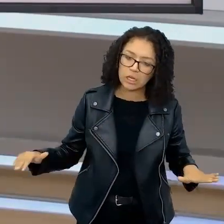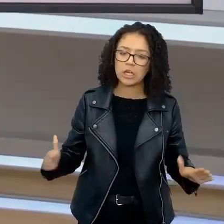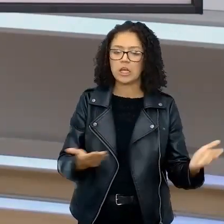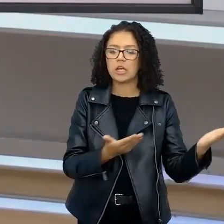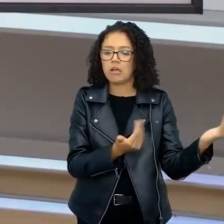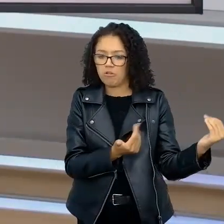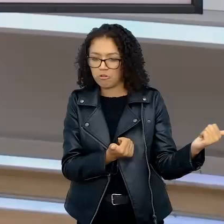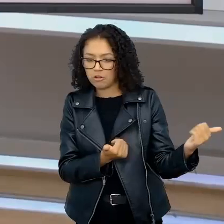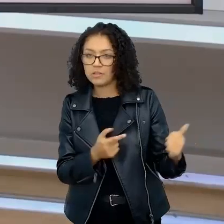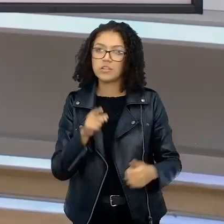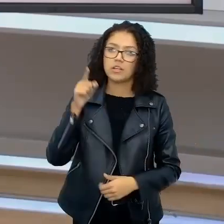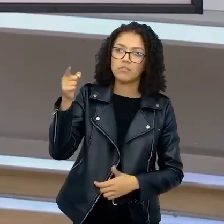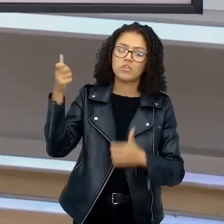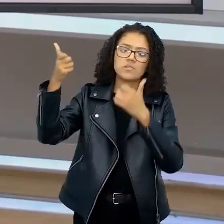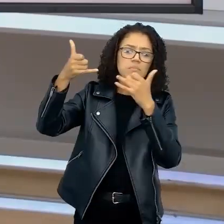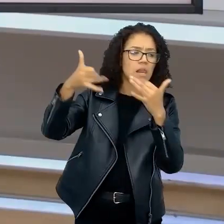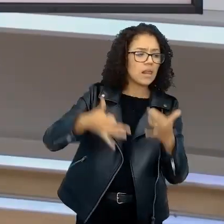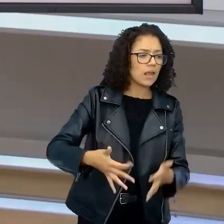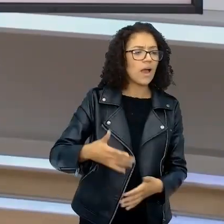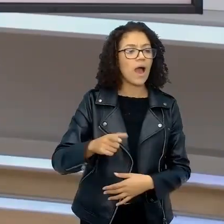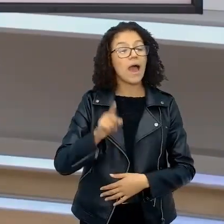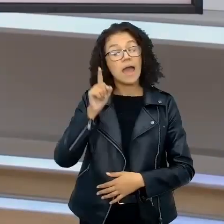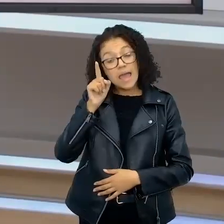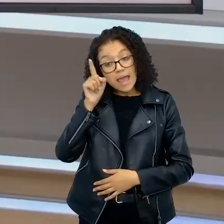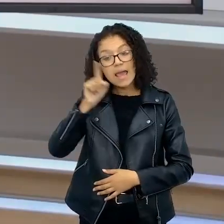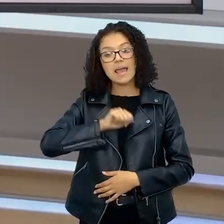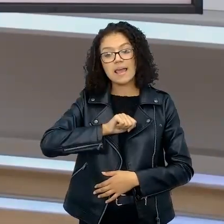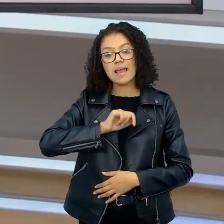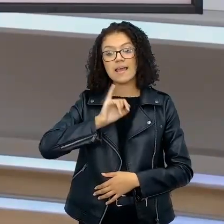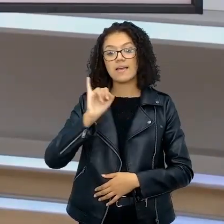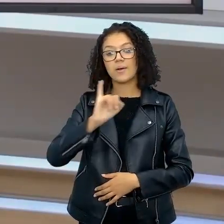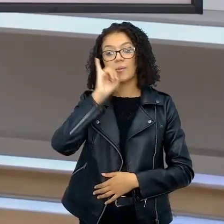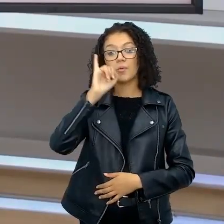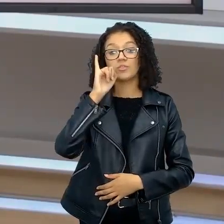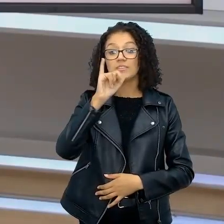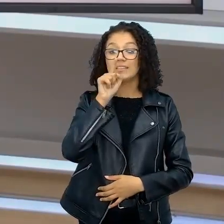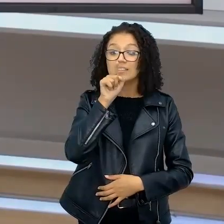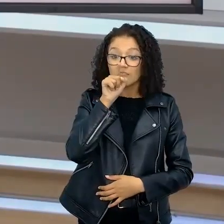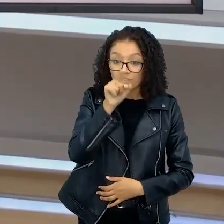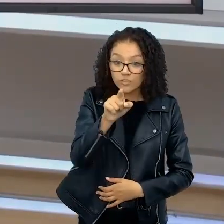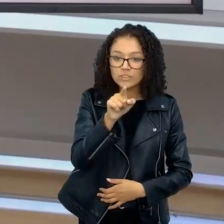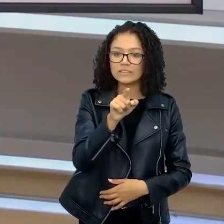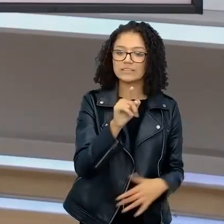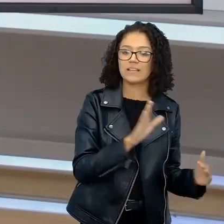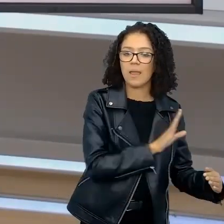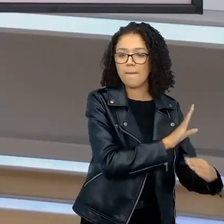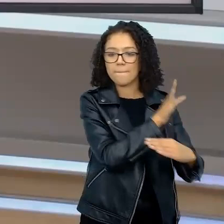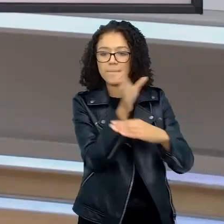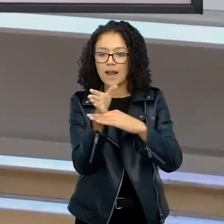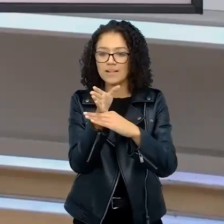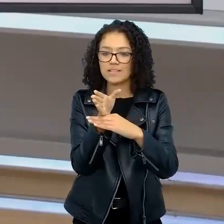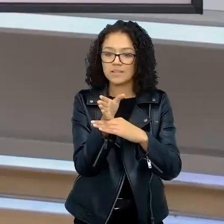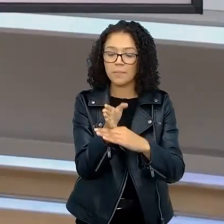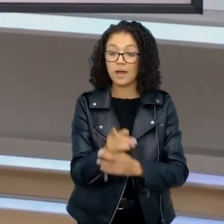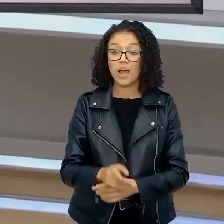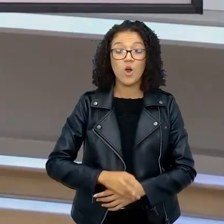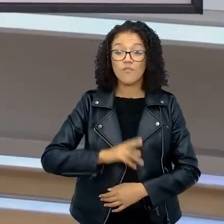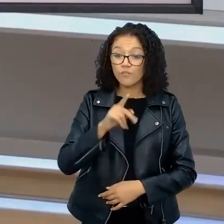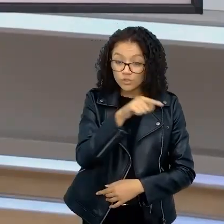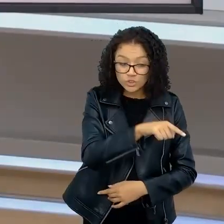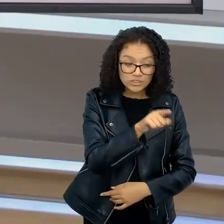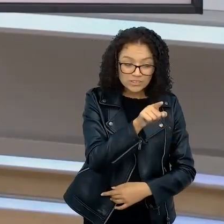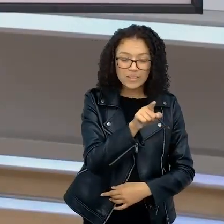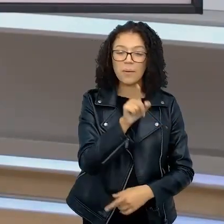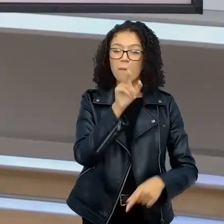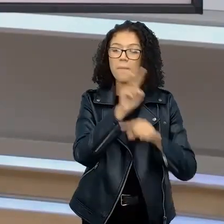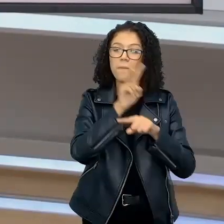de proteção. Você fala que é importante que essa rede participe desse processo para que ela nunca mais sofra uma situação de violência